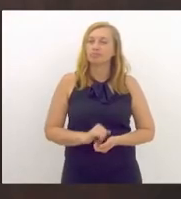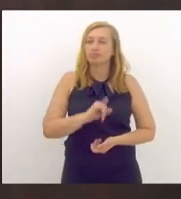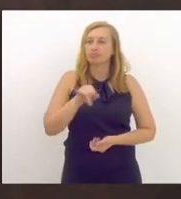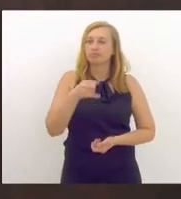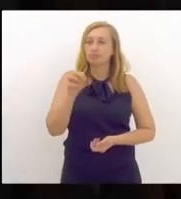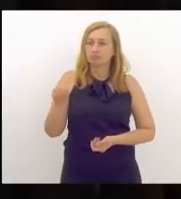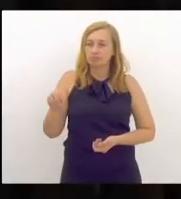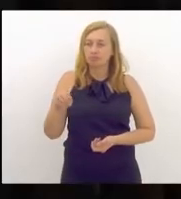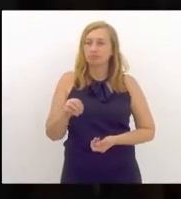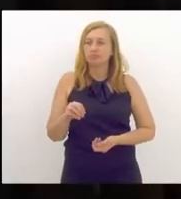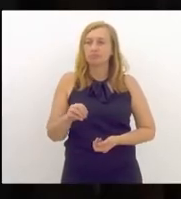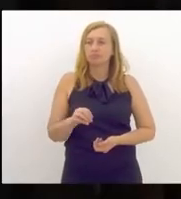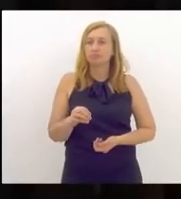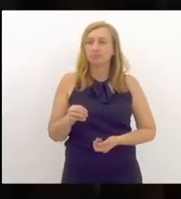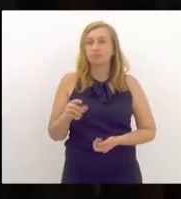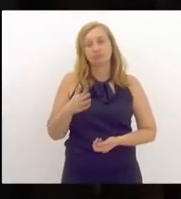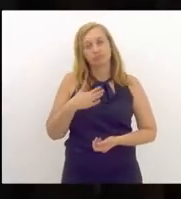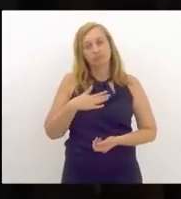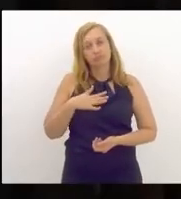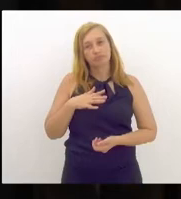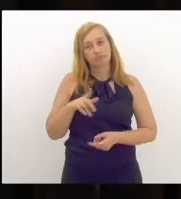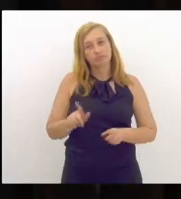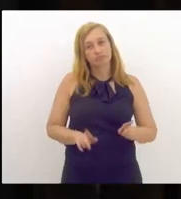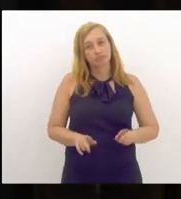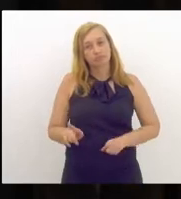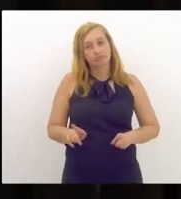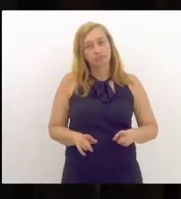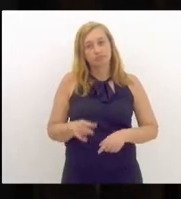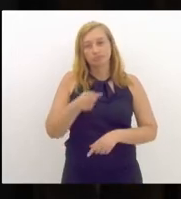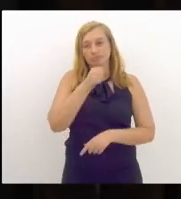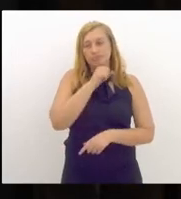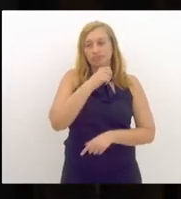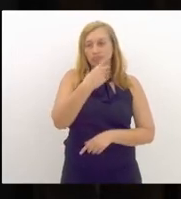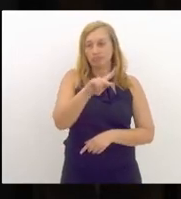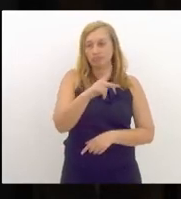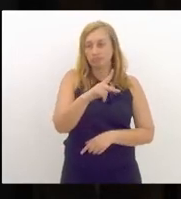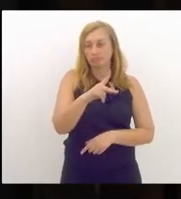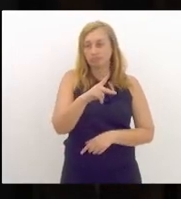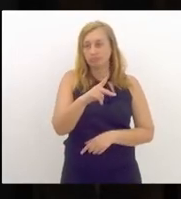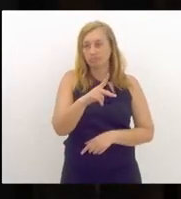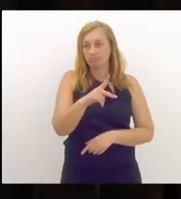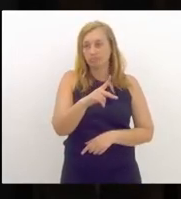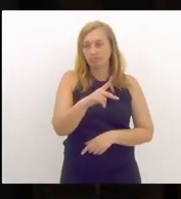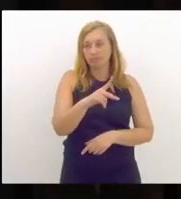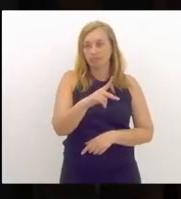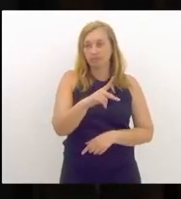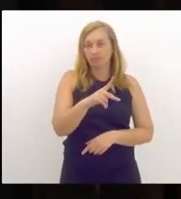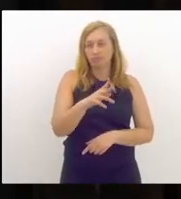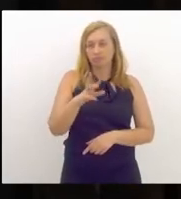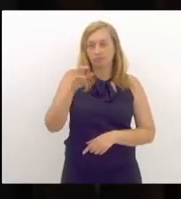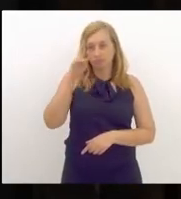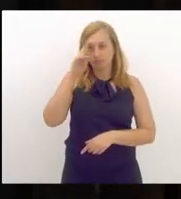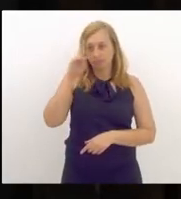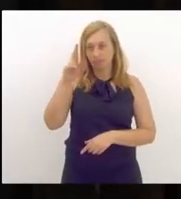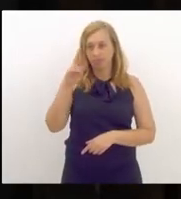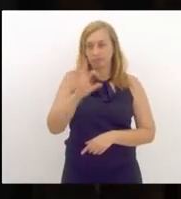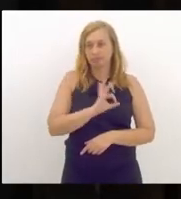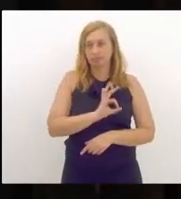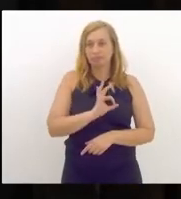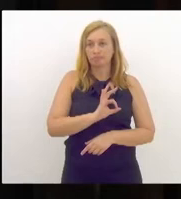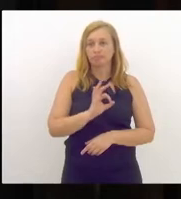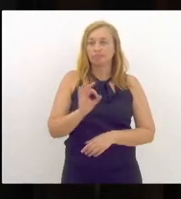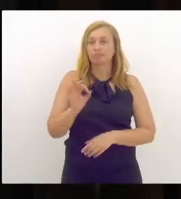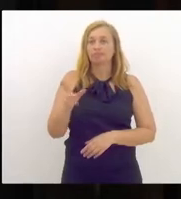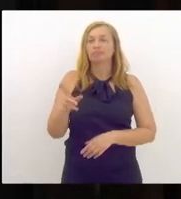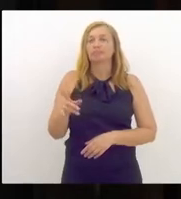bertier né Gilbert é meu primo o avô dele que criou ele era um general na época que esse país não tinha